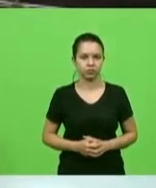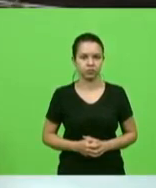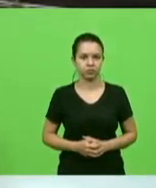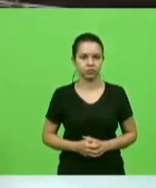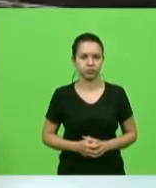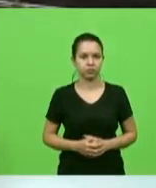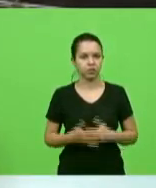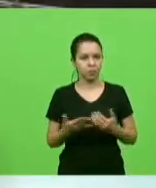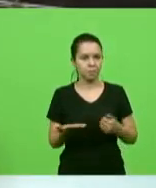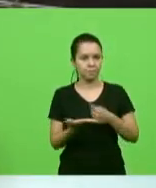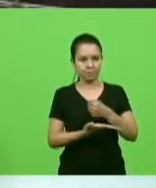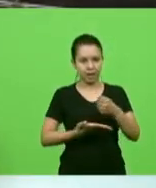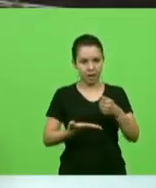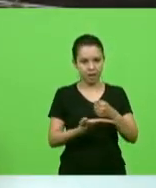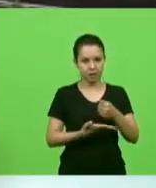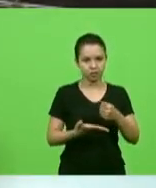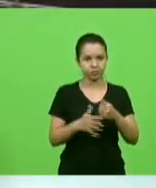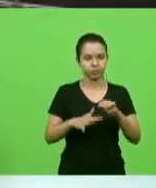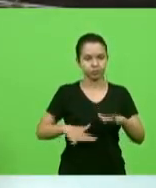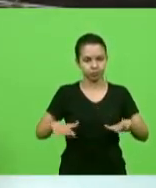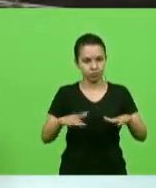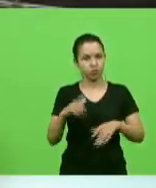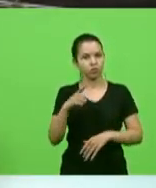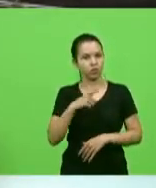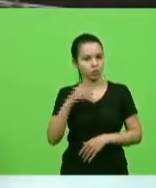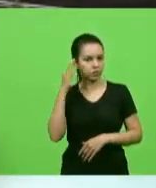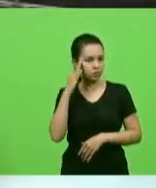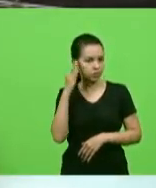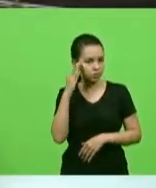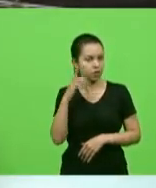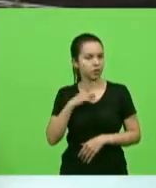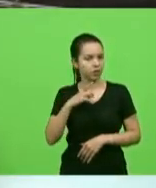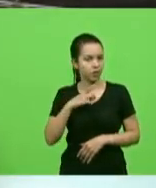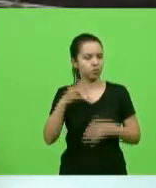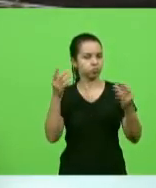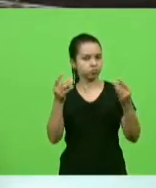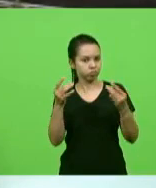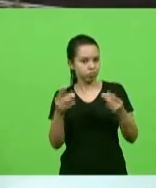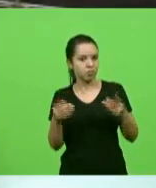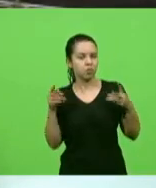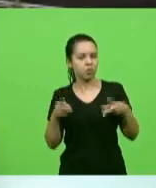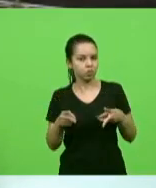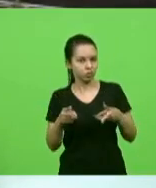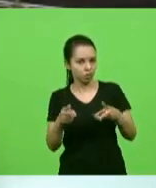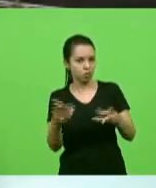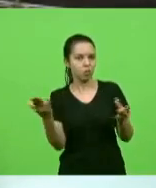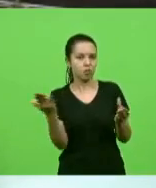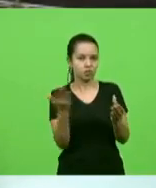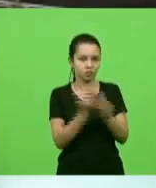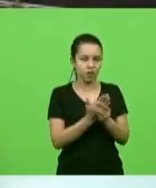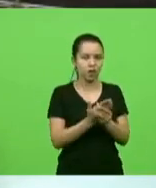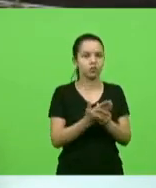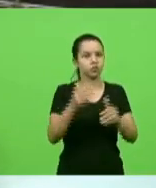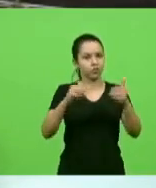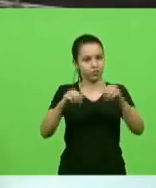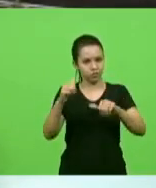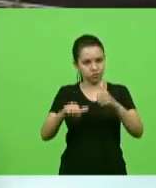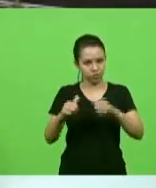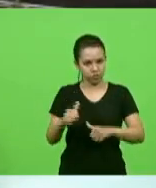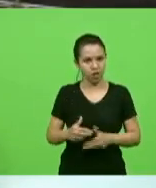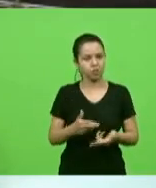é com base nesses podem entende que haviam elementos suficientes para a continuidade do processo de investigação da